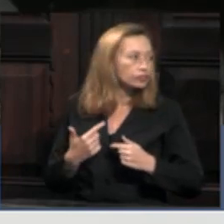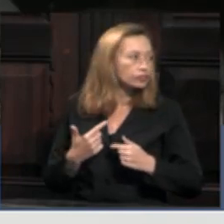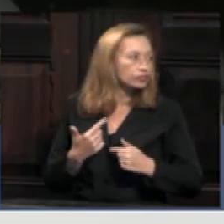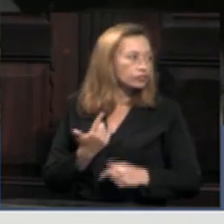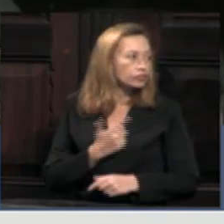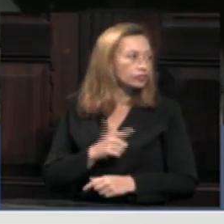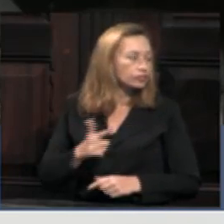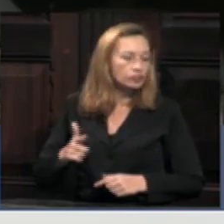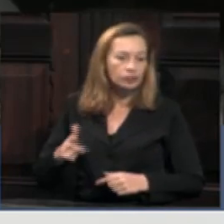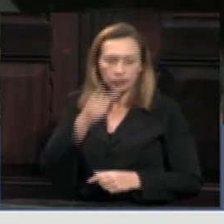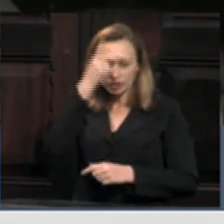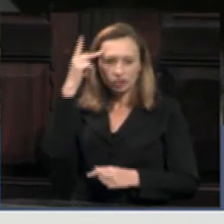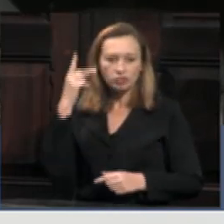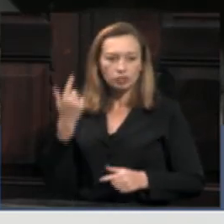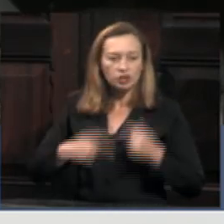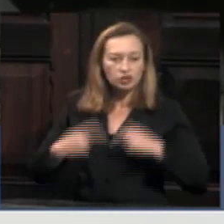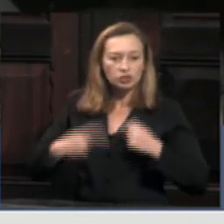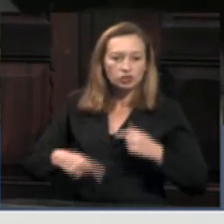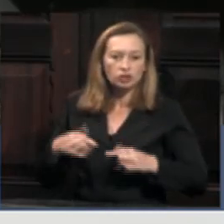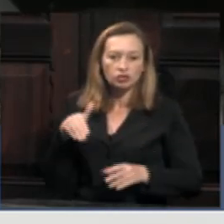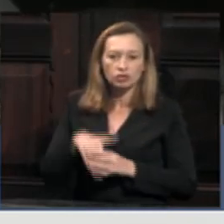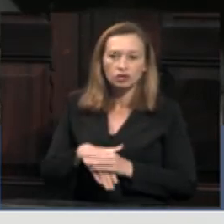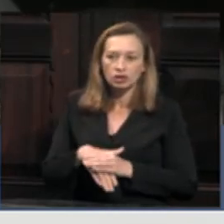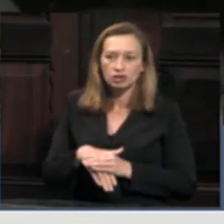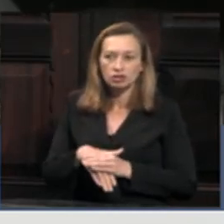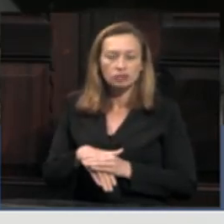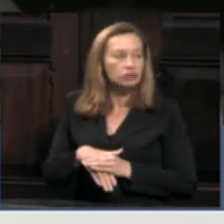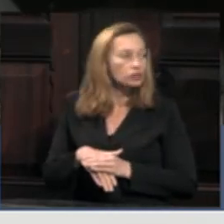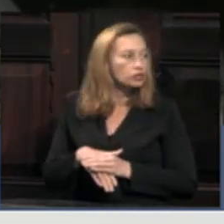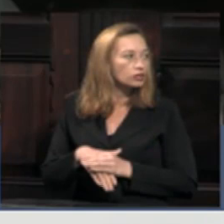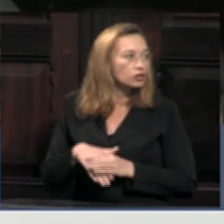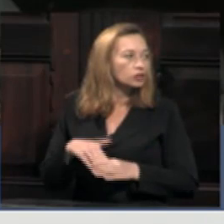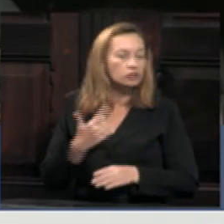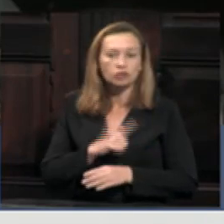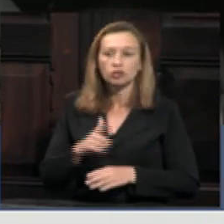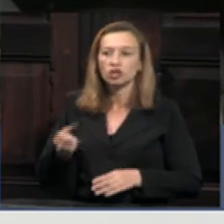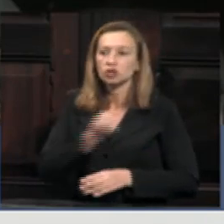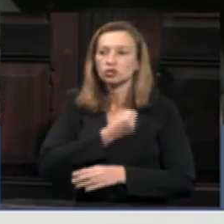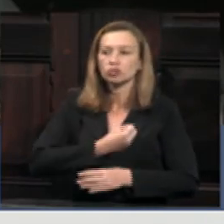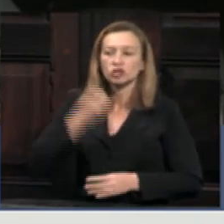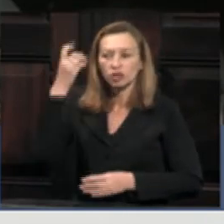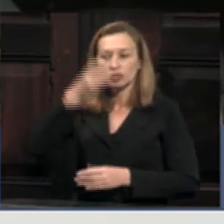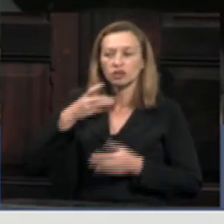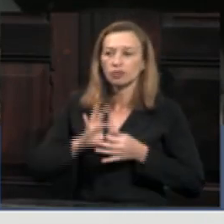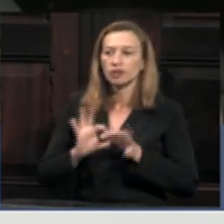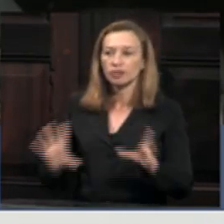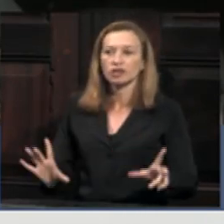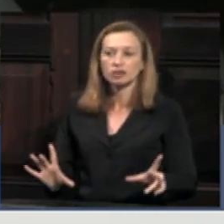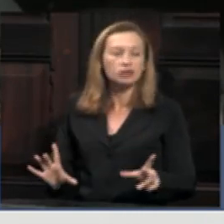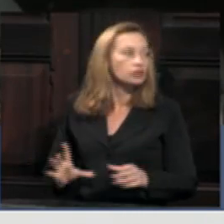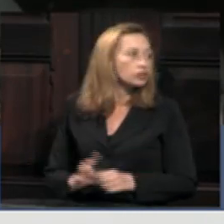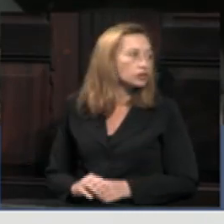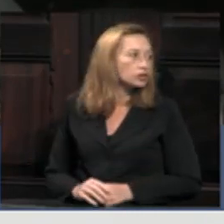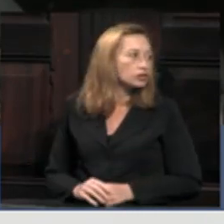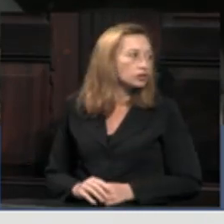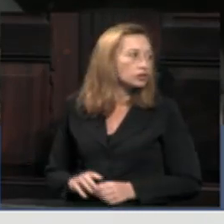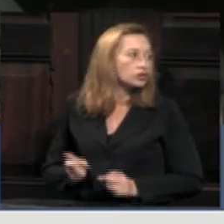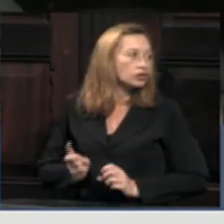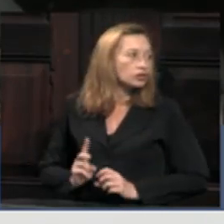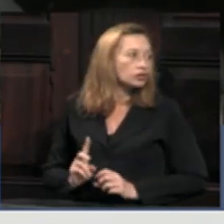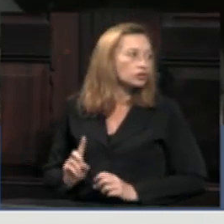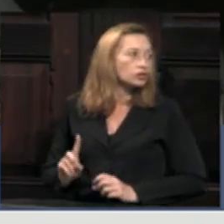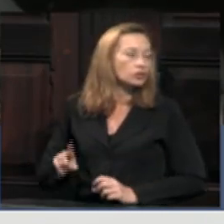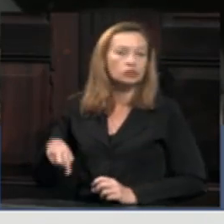Não havendo quem queira discutir, coloco em votação. Não havendo quórum para deliberação, fica